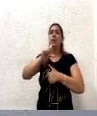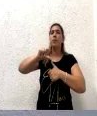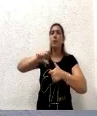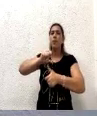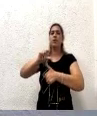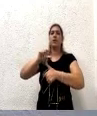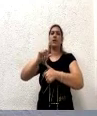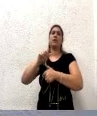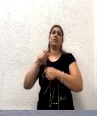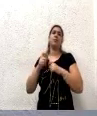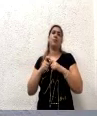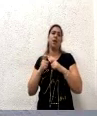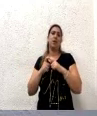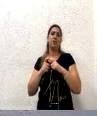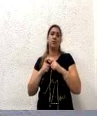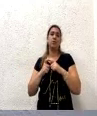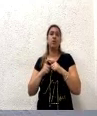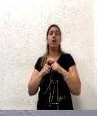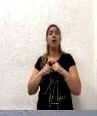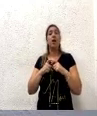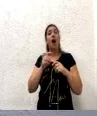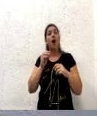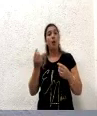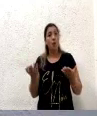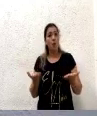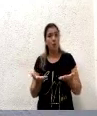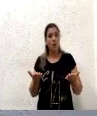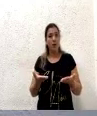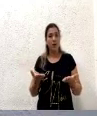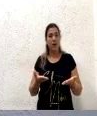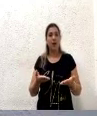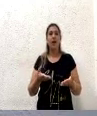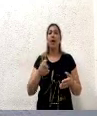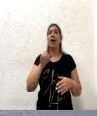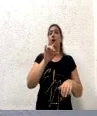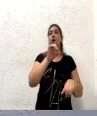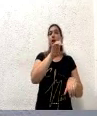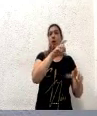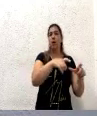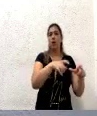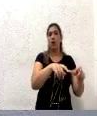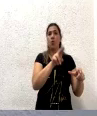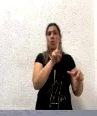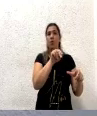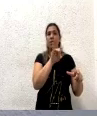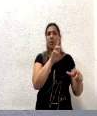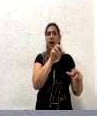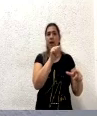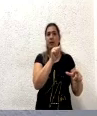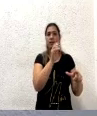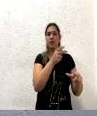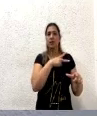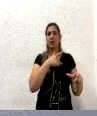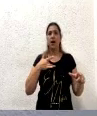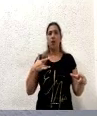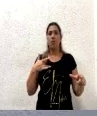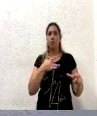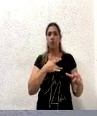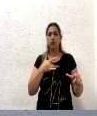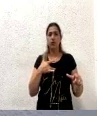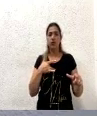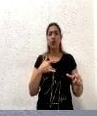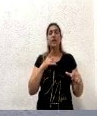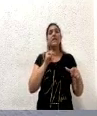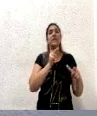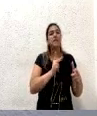unidade de saúde. Na unidade de saúde, é o doutor X todo dia. A gente sabe, né? Está